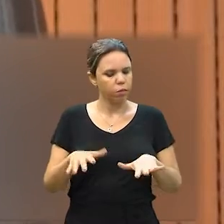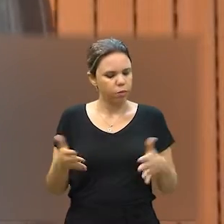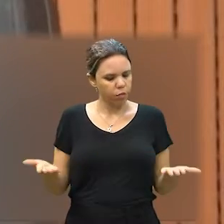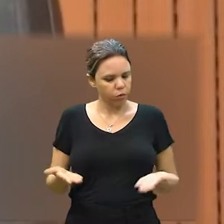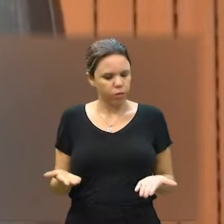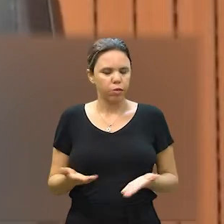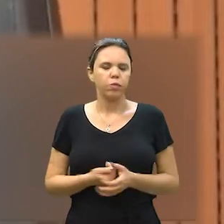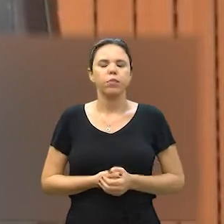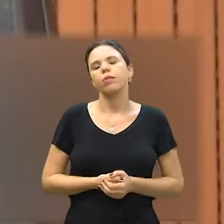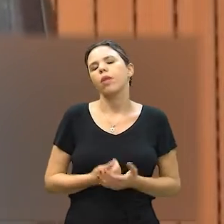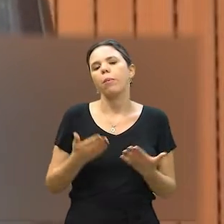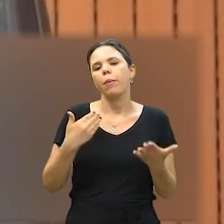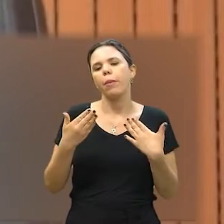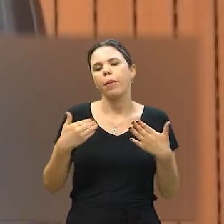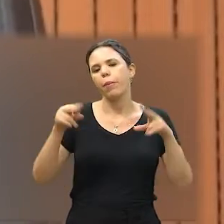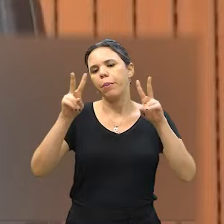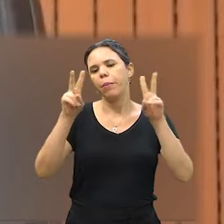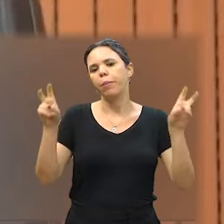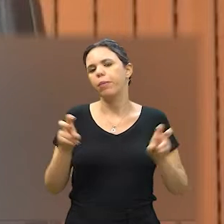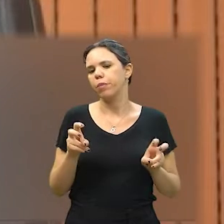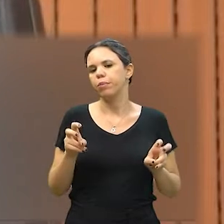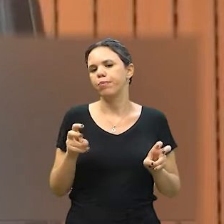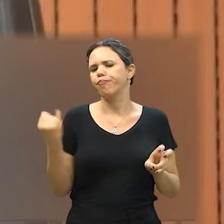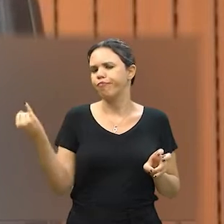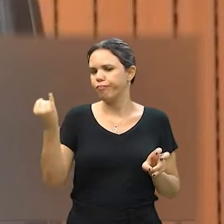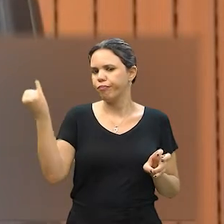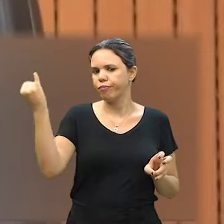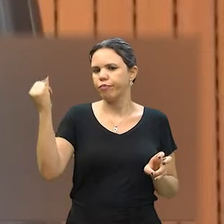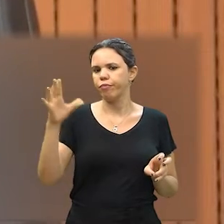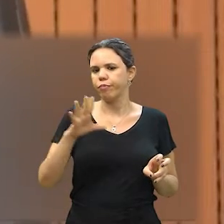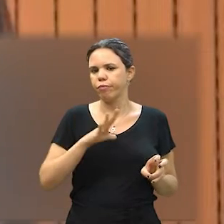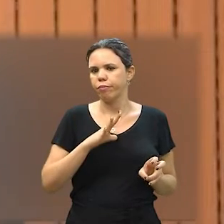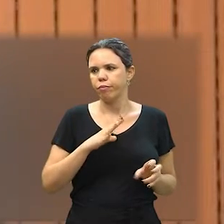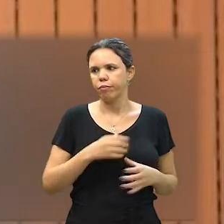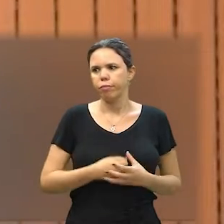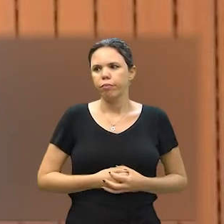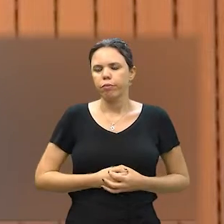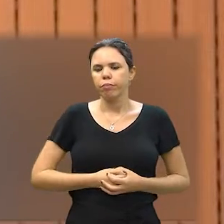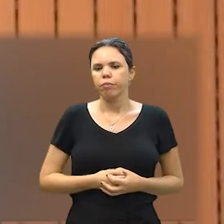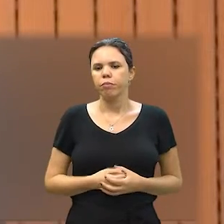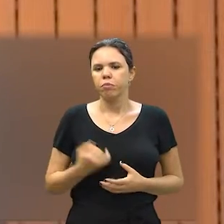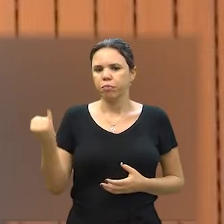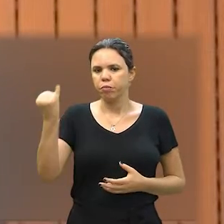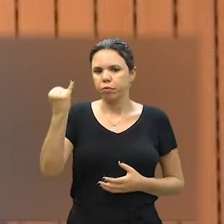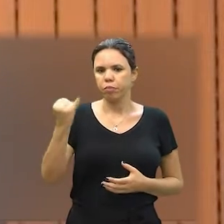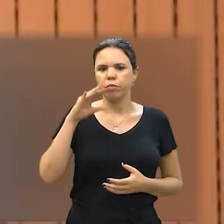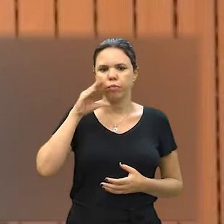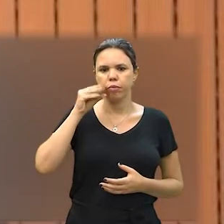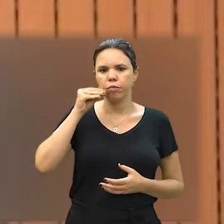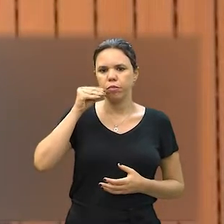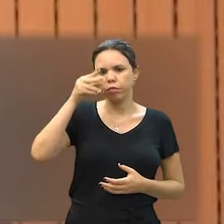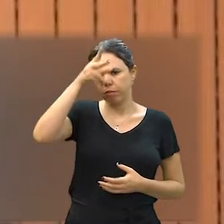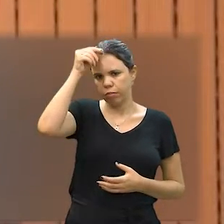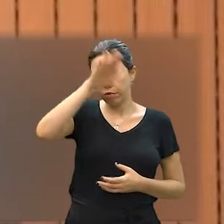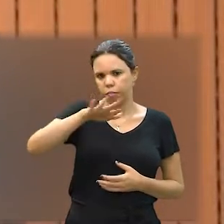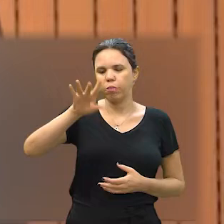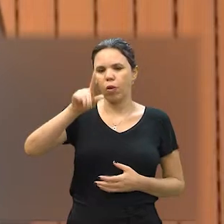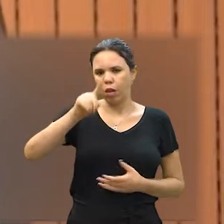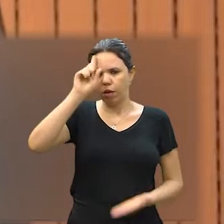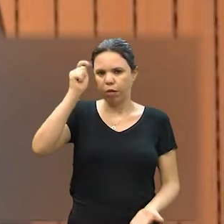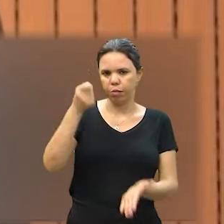para os servidores, porque uma decisão tomada aqui na aprovação de um projeto vai impactar na